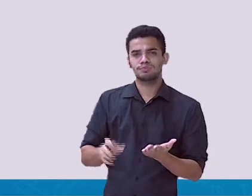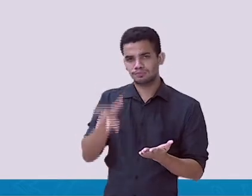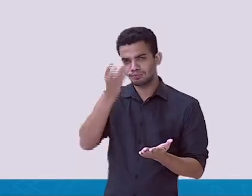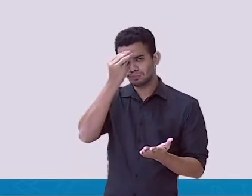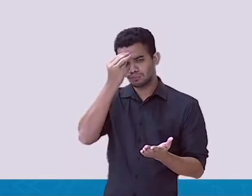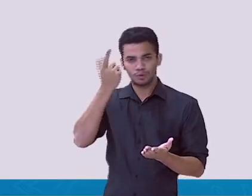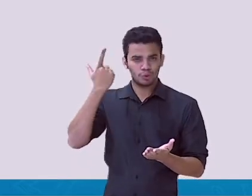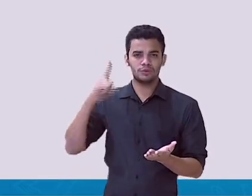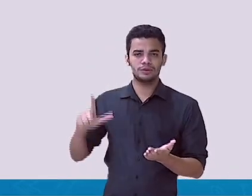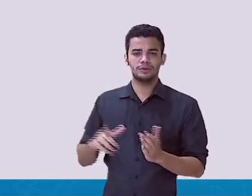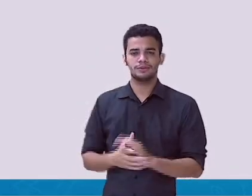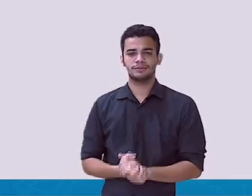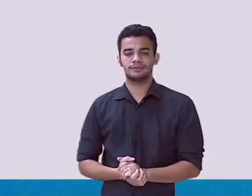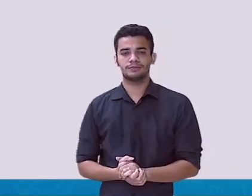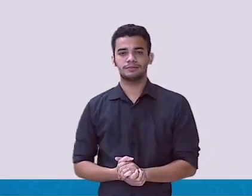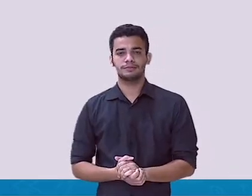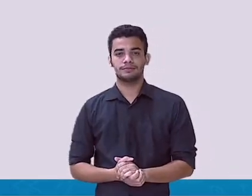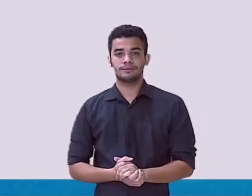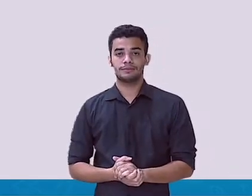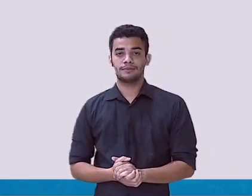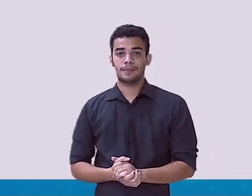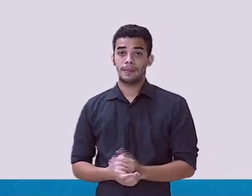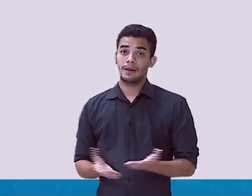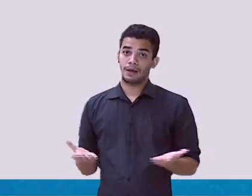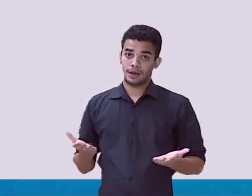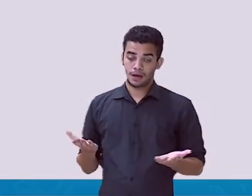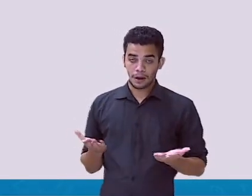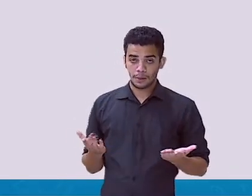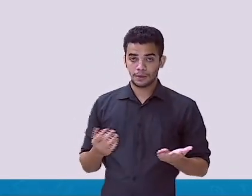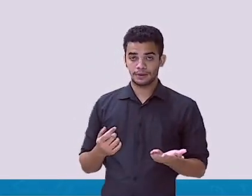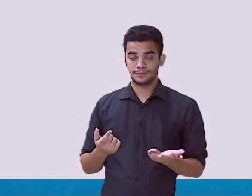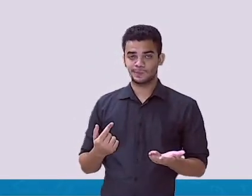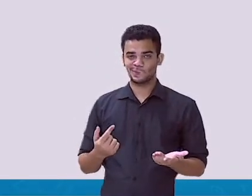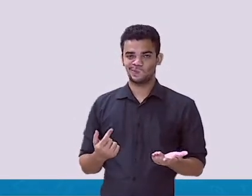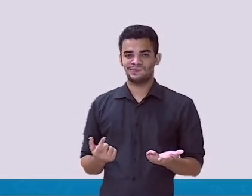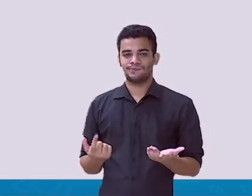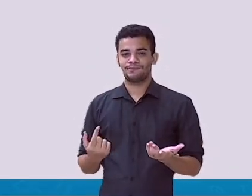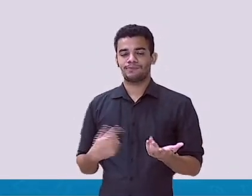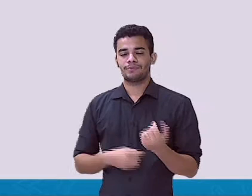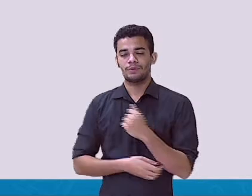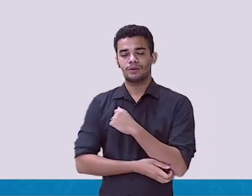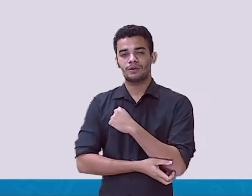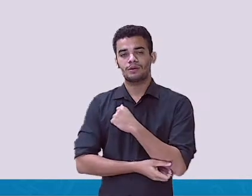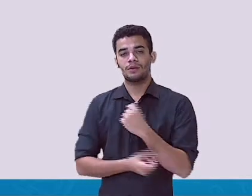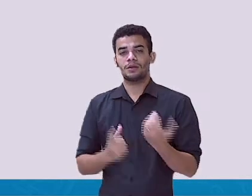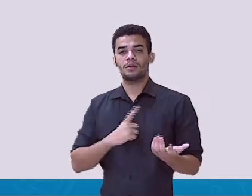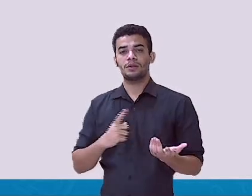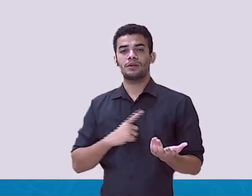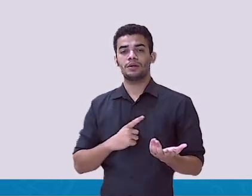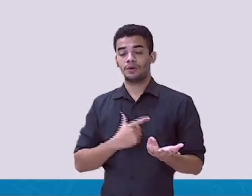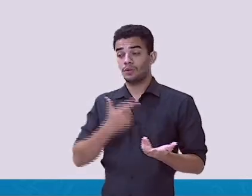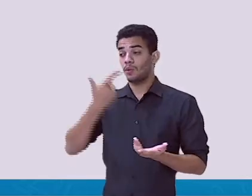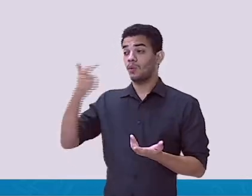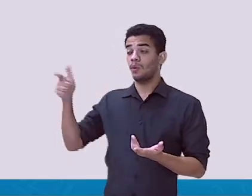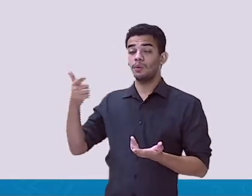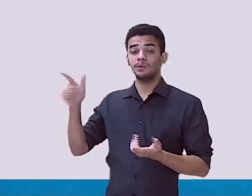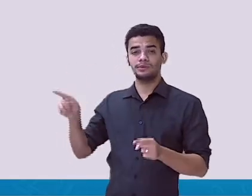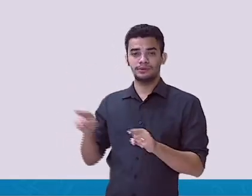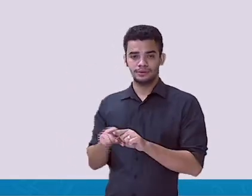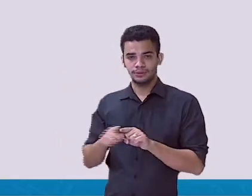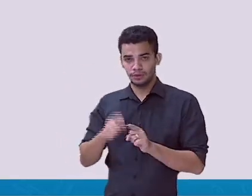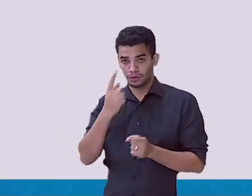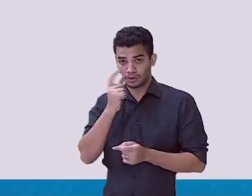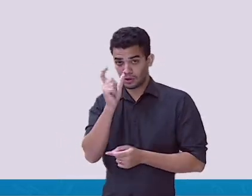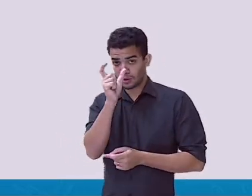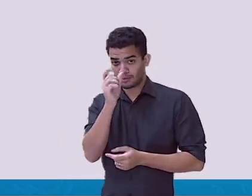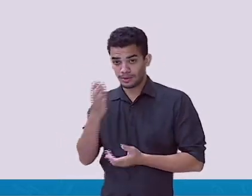aprender. Bom, aracnídeos. Falar de aracnídeos é também ligar um